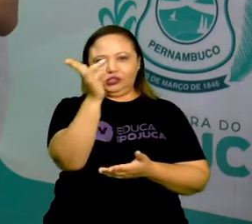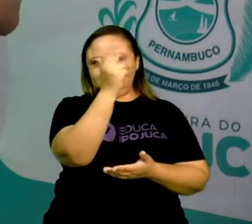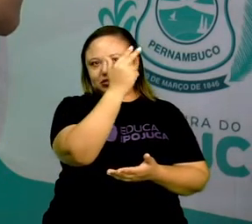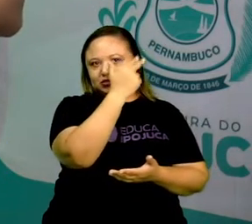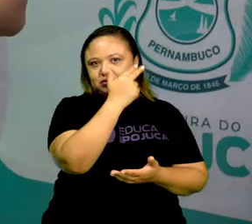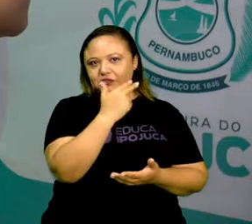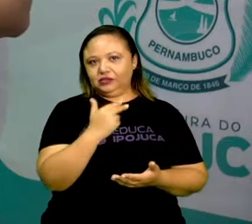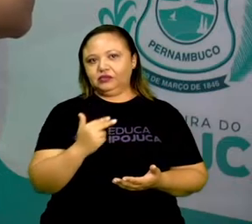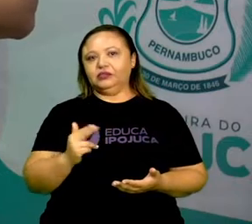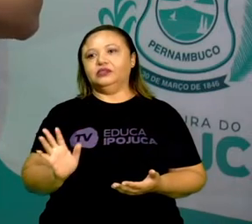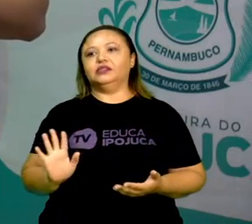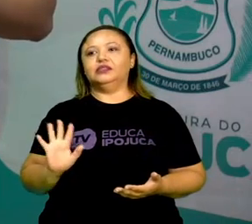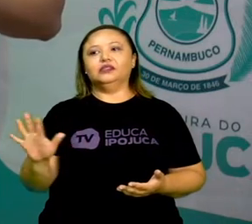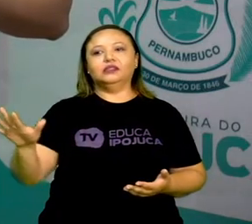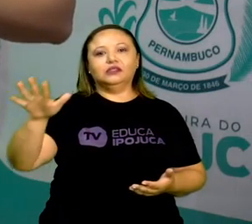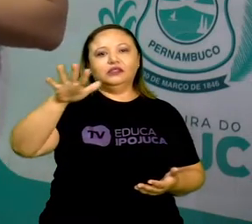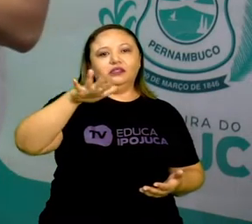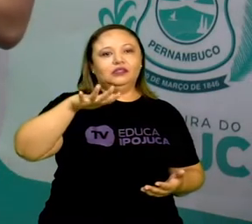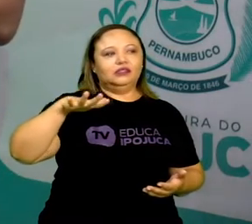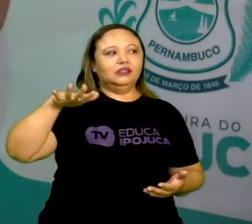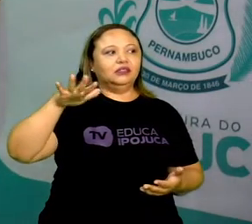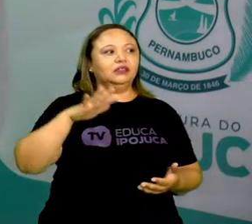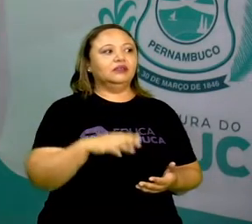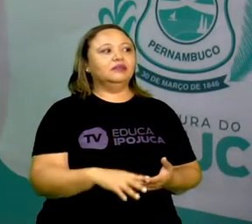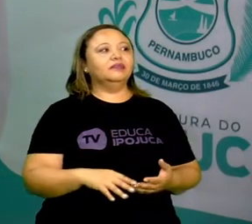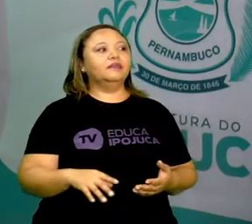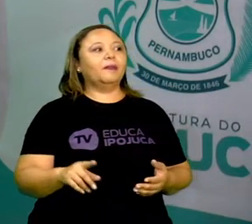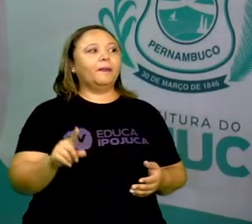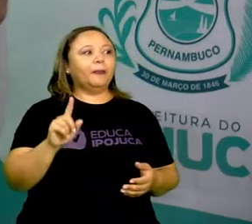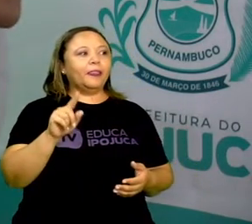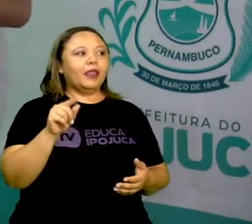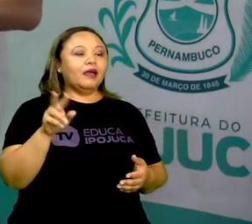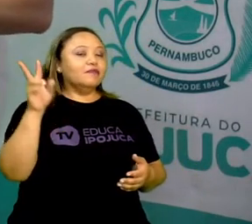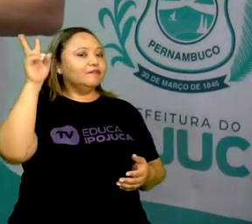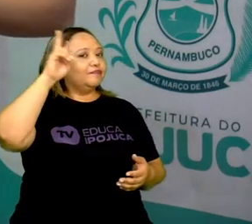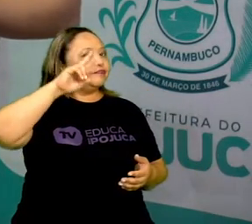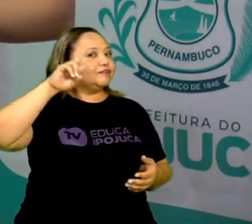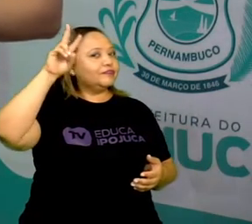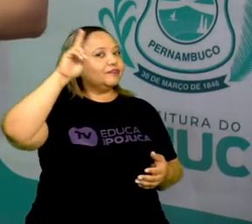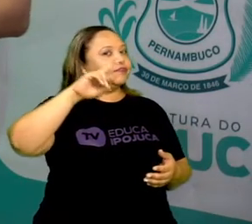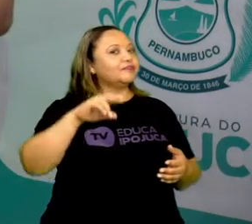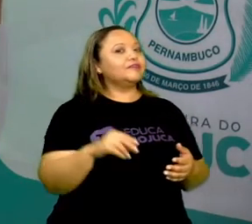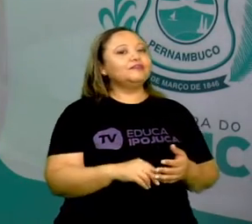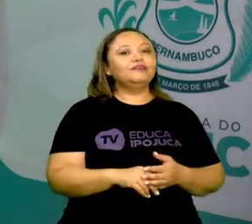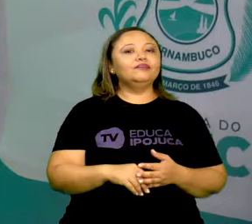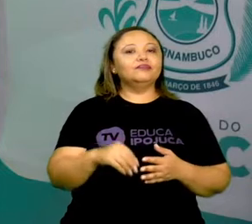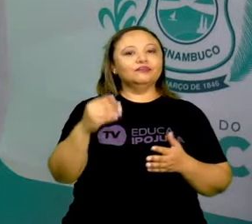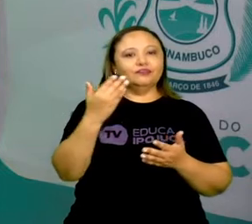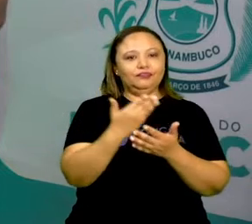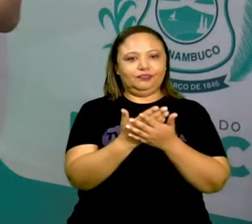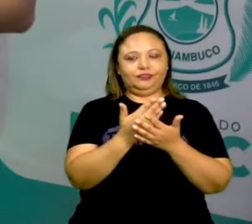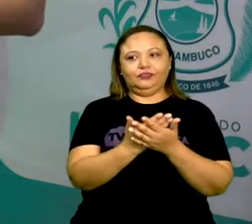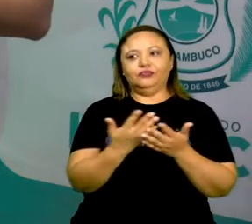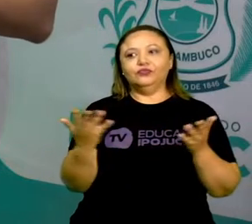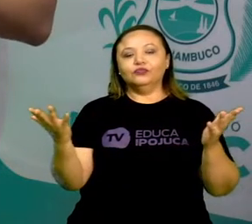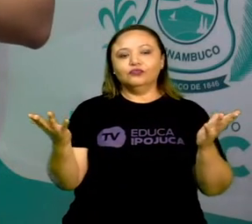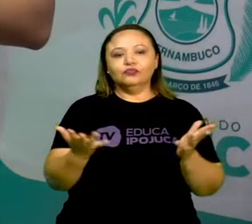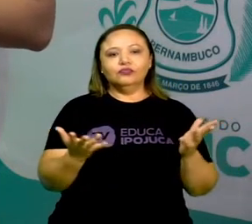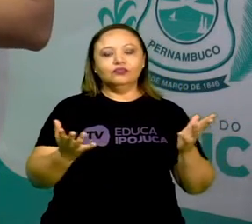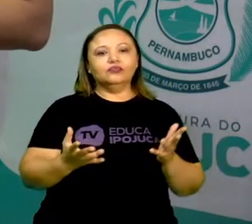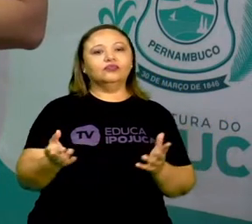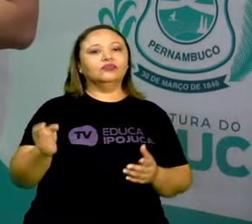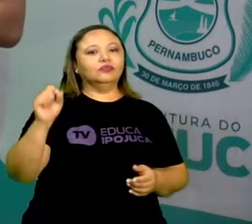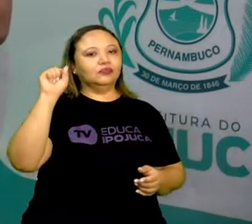geométricas espaciais. Agora vamos fazer a revisão da nossa aula. Na nossa aula de hoje, a gente